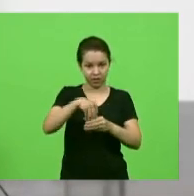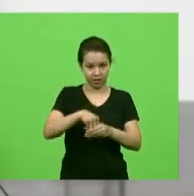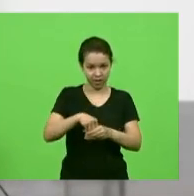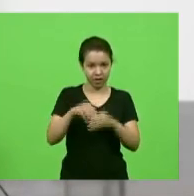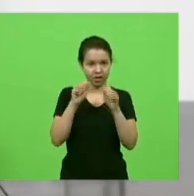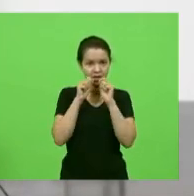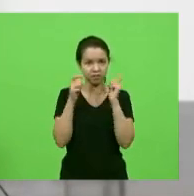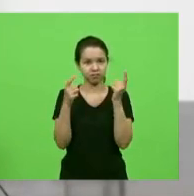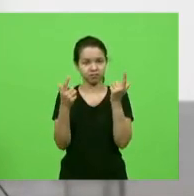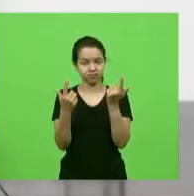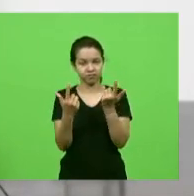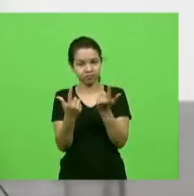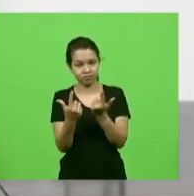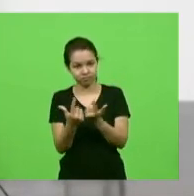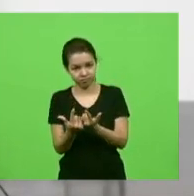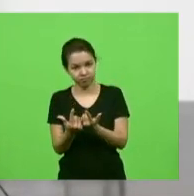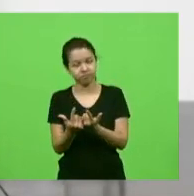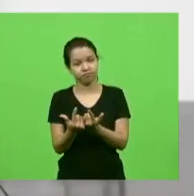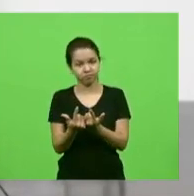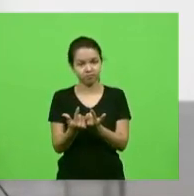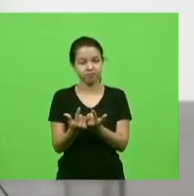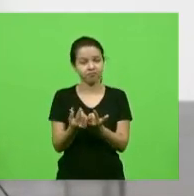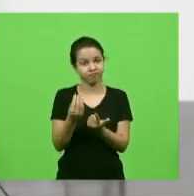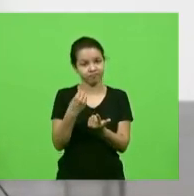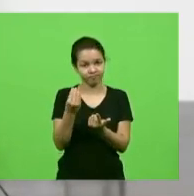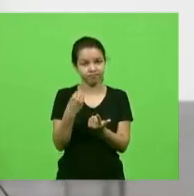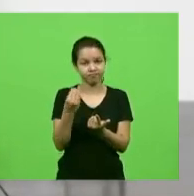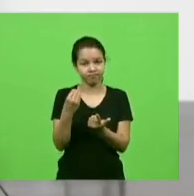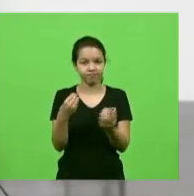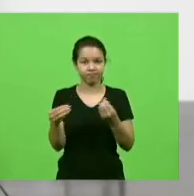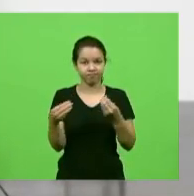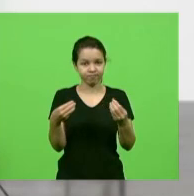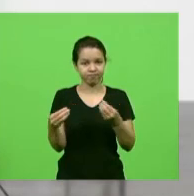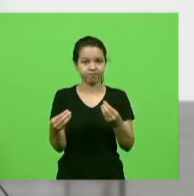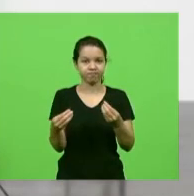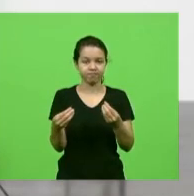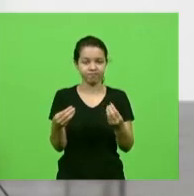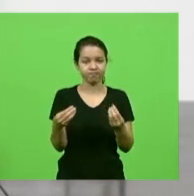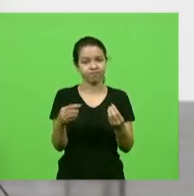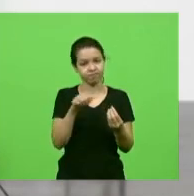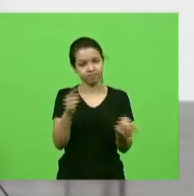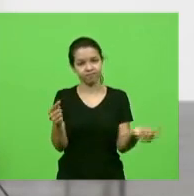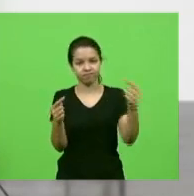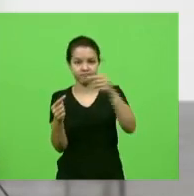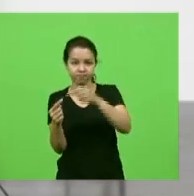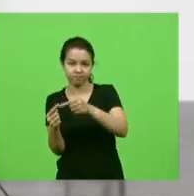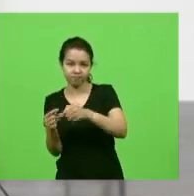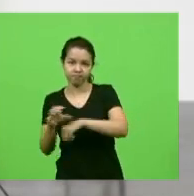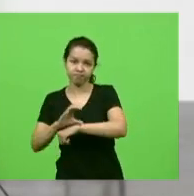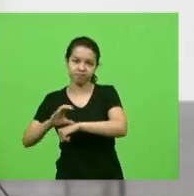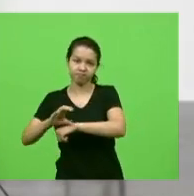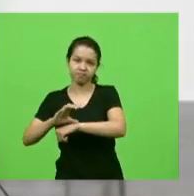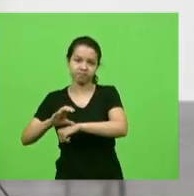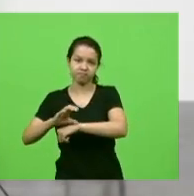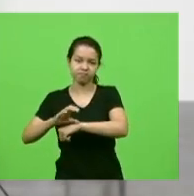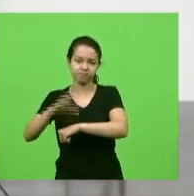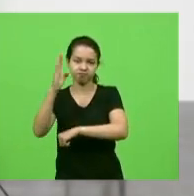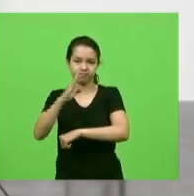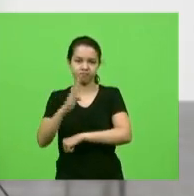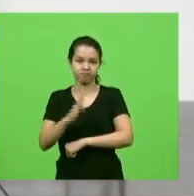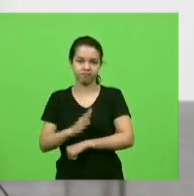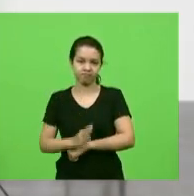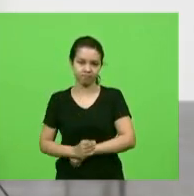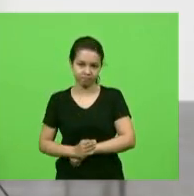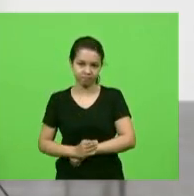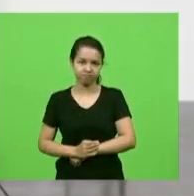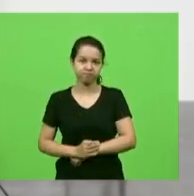as prerrogativas determinadas pela Constituição da República, próprias do mandato parlamentar, que